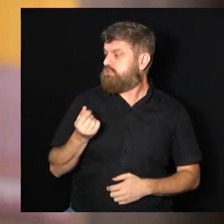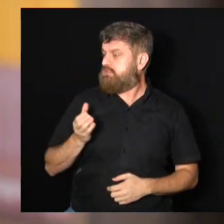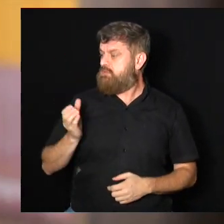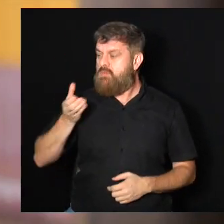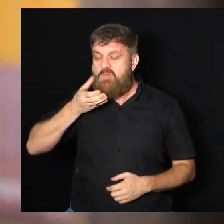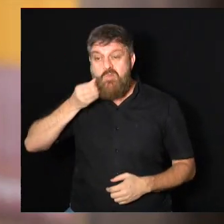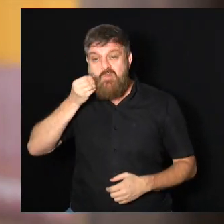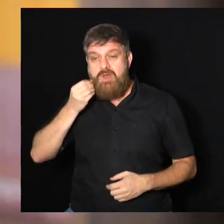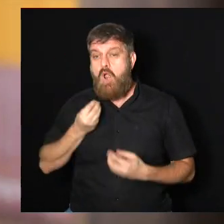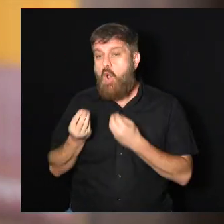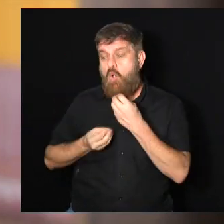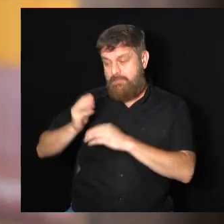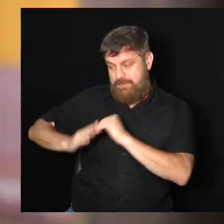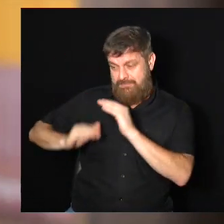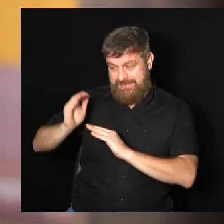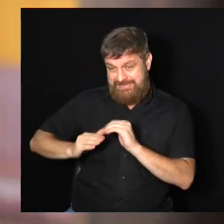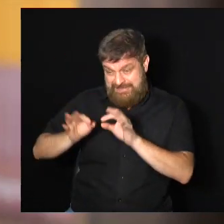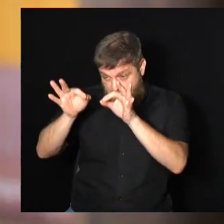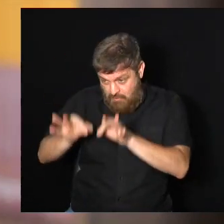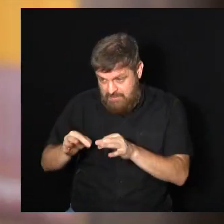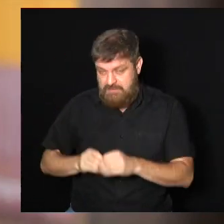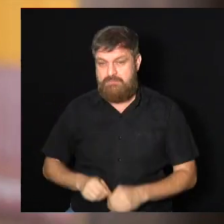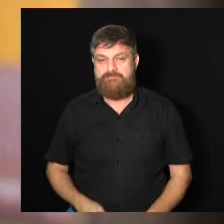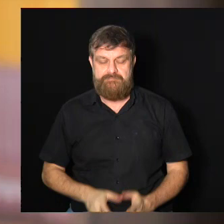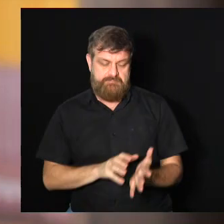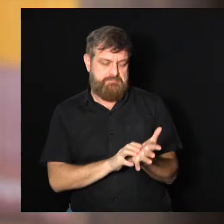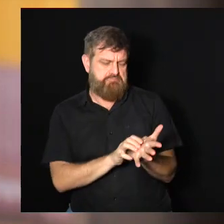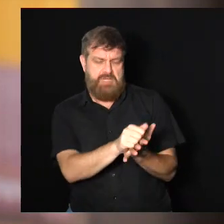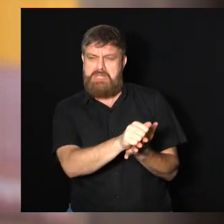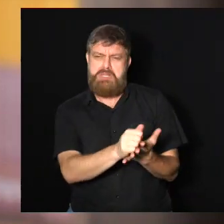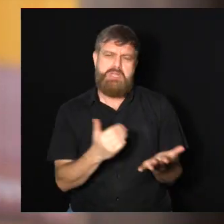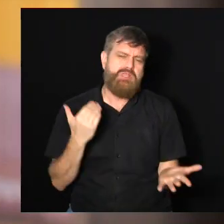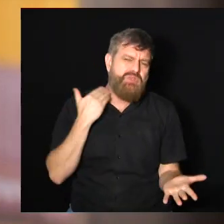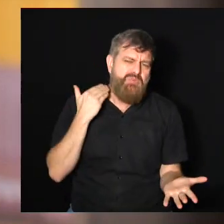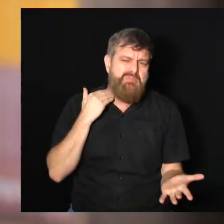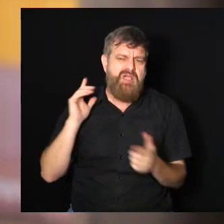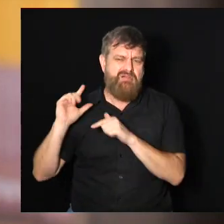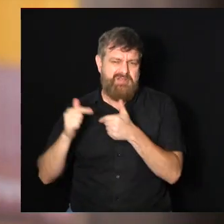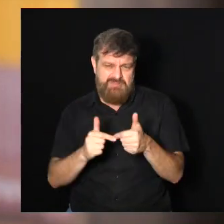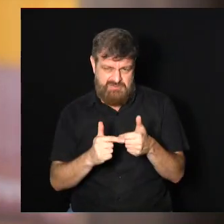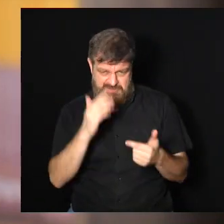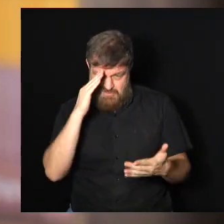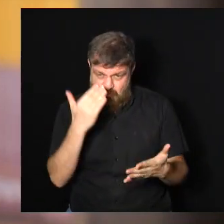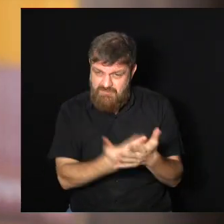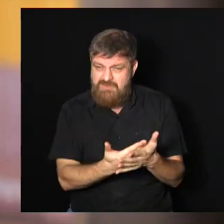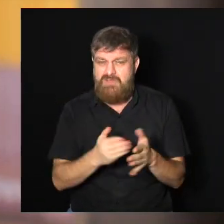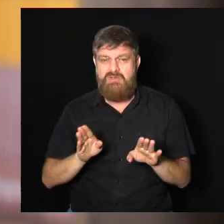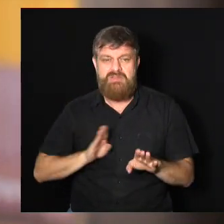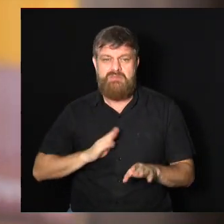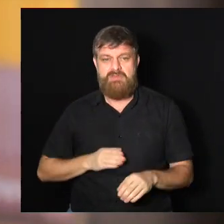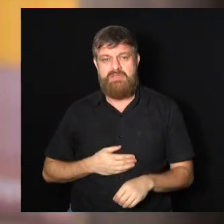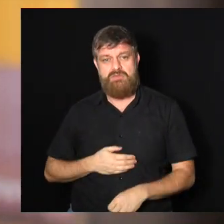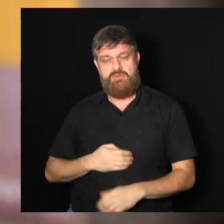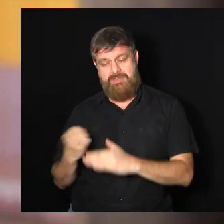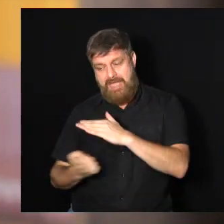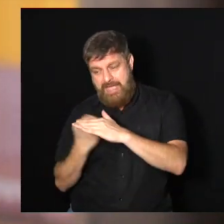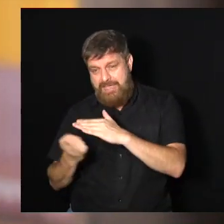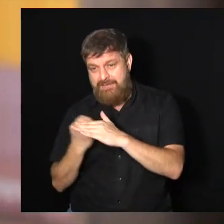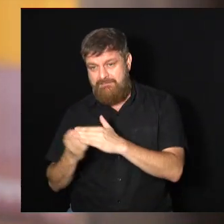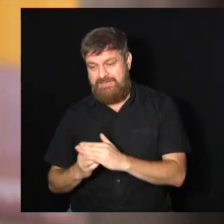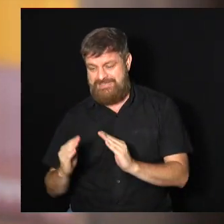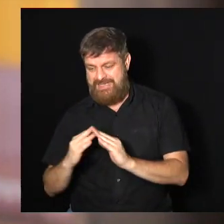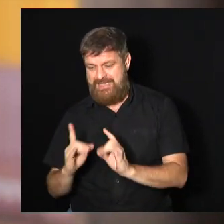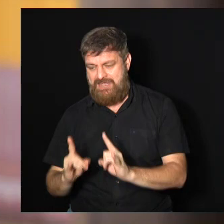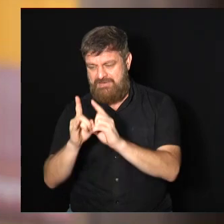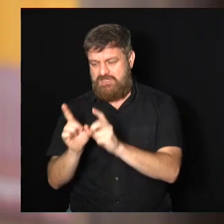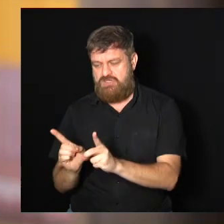adequado a pessoa fazer? Ela se cadastrar, seja no banco tradicional que ela confia, ou numa corretora normal que às vezes isenta de